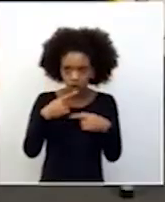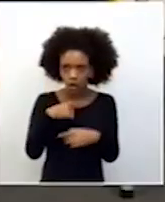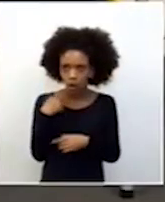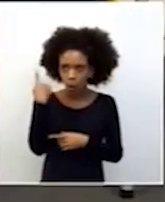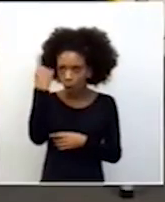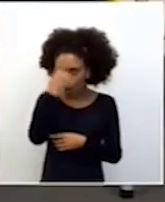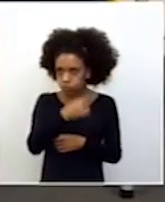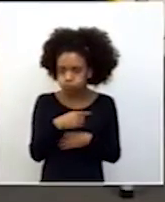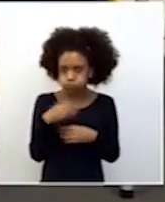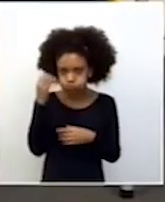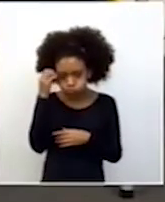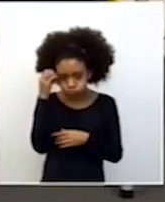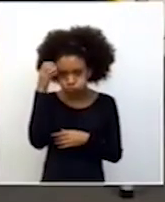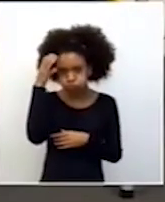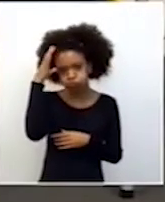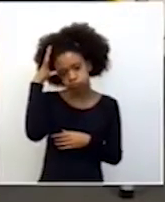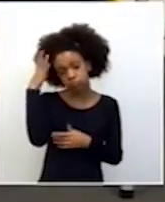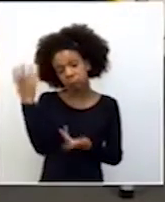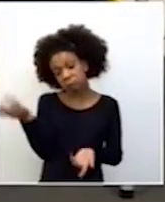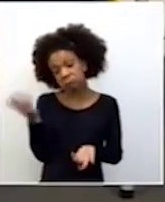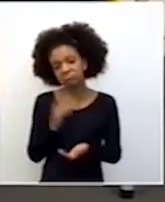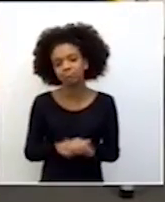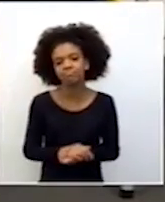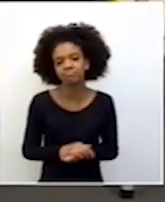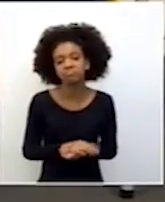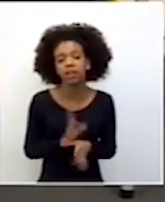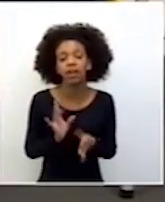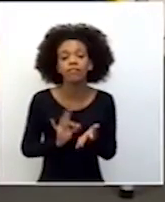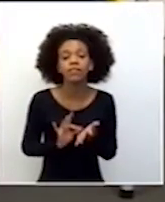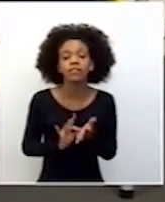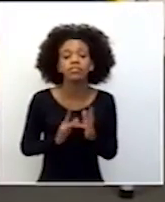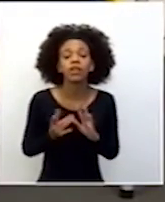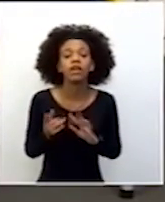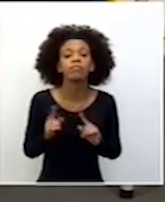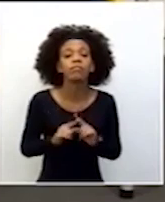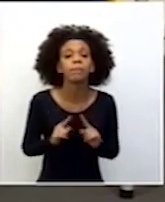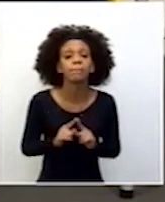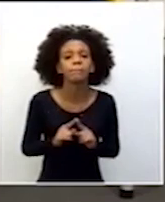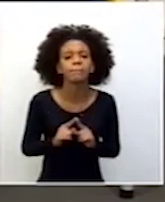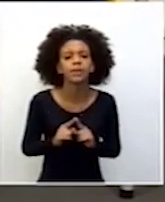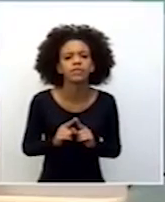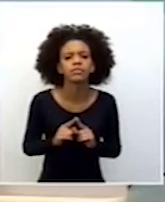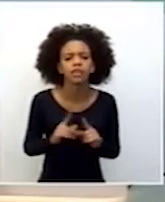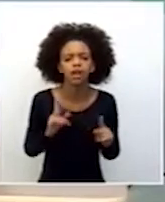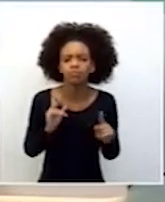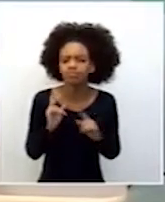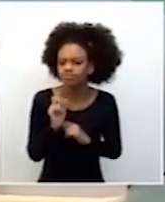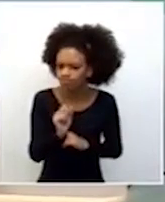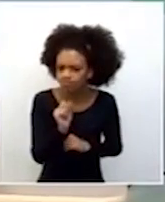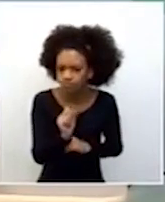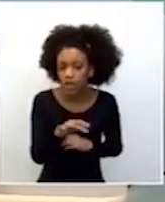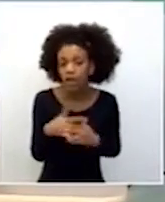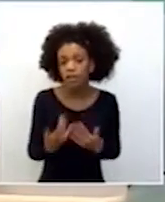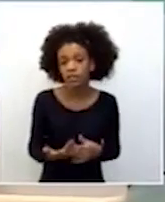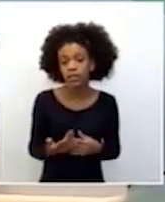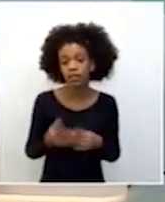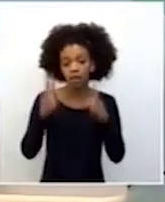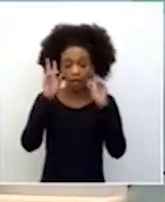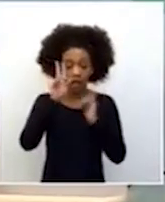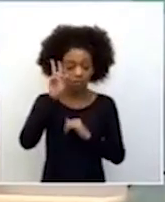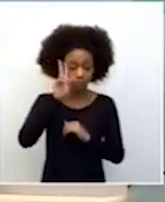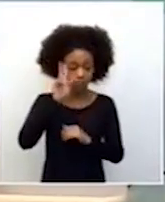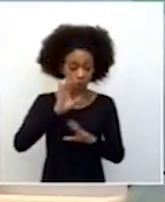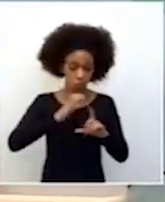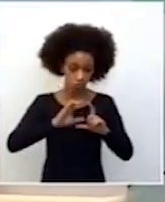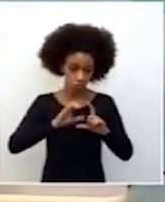né? Cheio de conteúdo e tal. Uma questão interessante que tem que ressaltar é que o valor histórico que tem as charges, né?